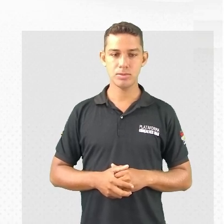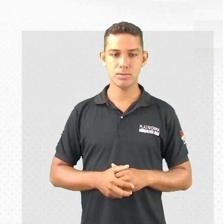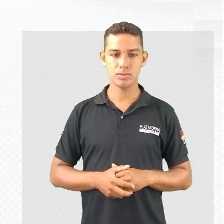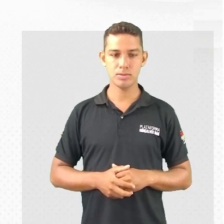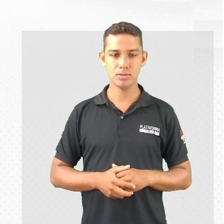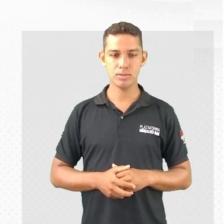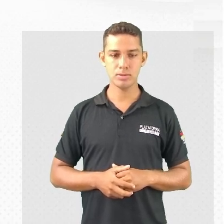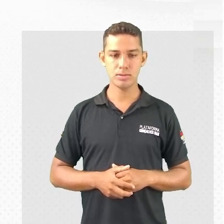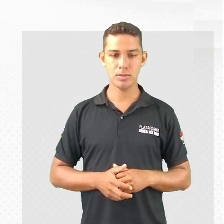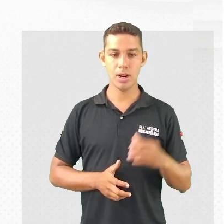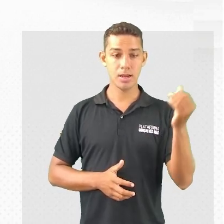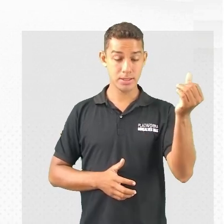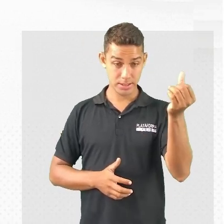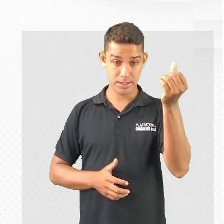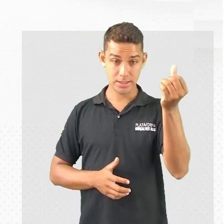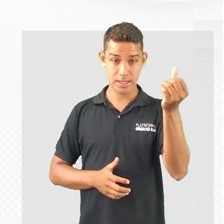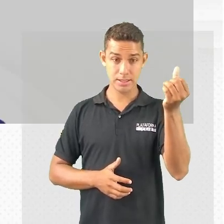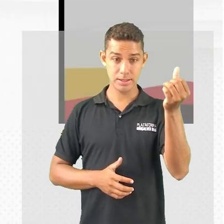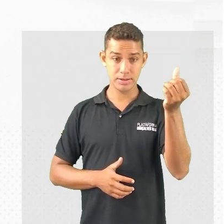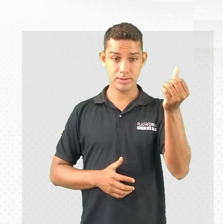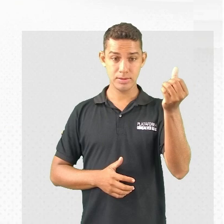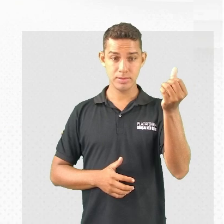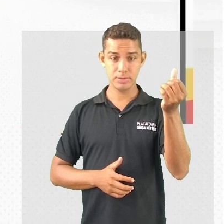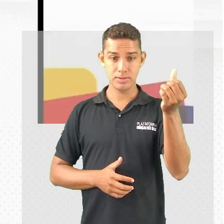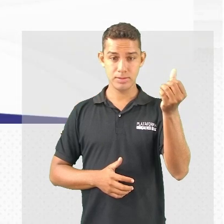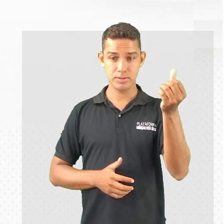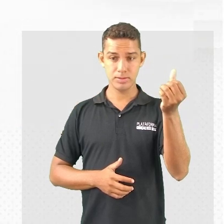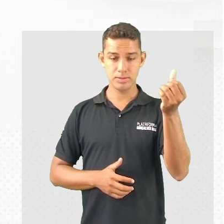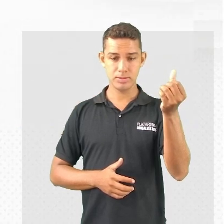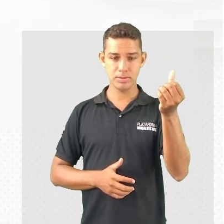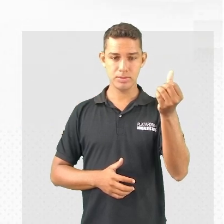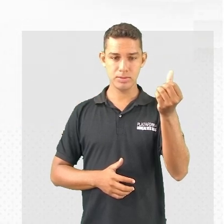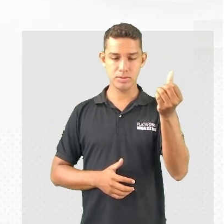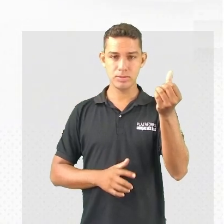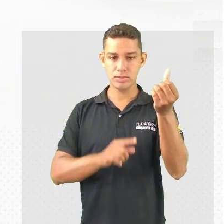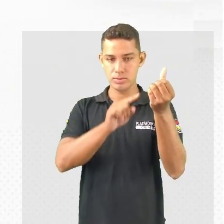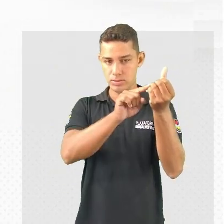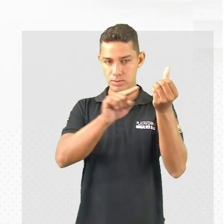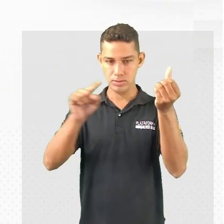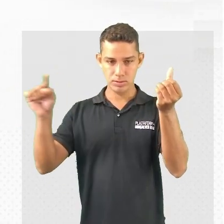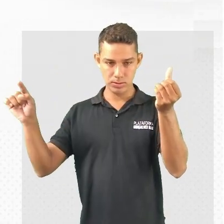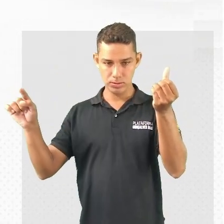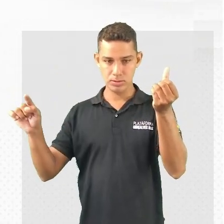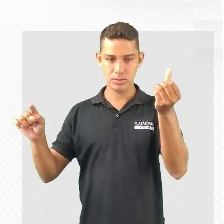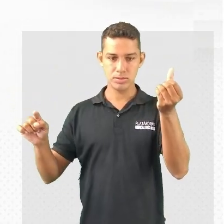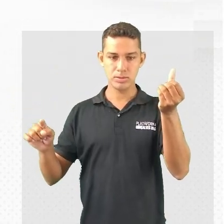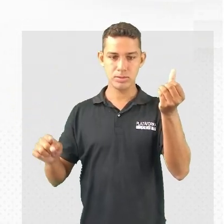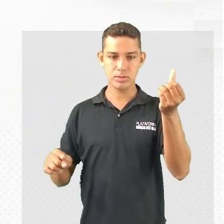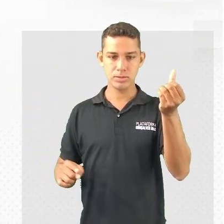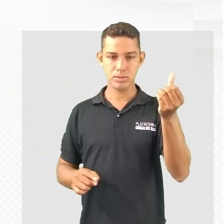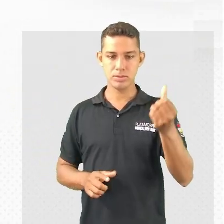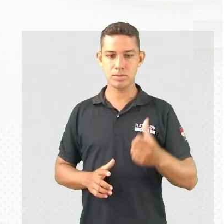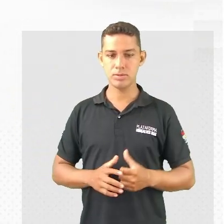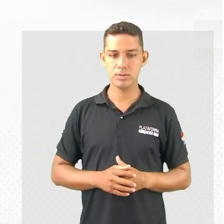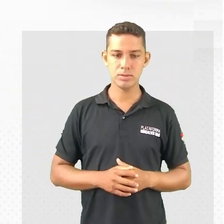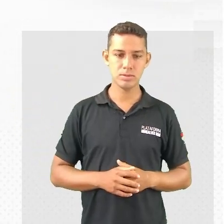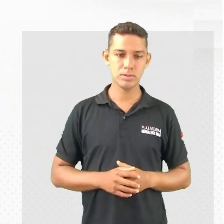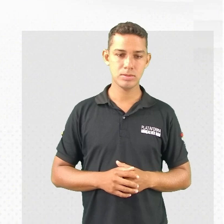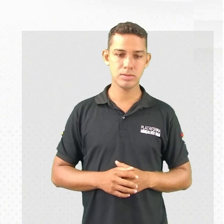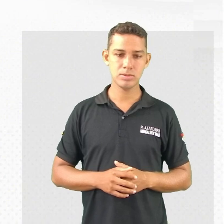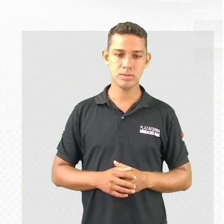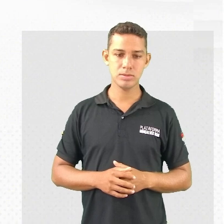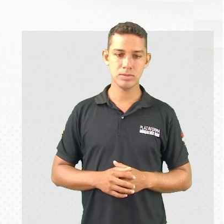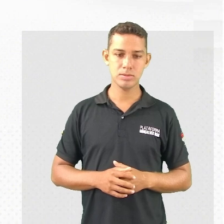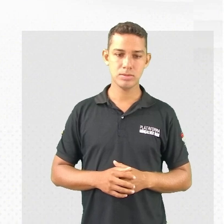de 6 metros, 4 metros por 6 metros, né? 6 metros por